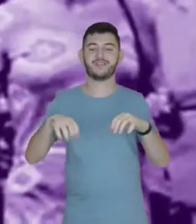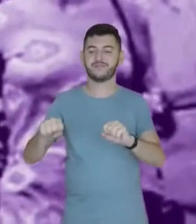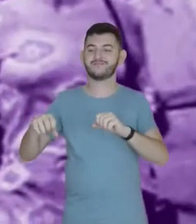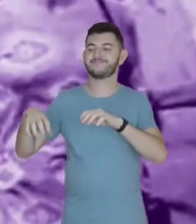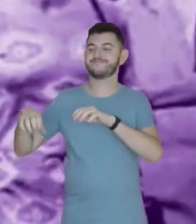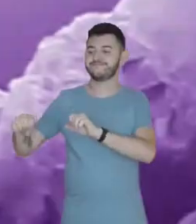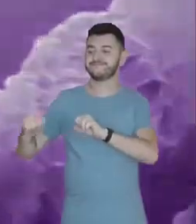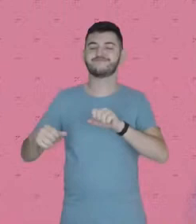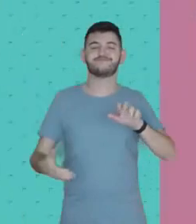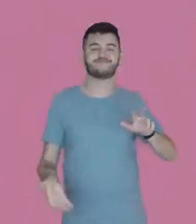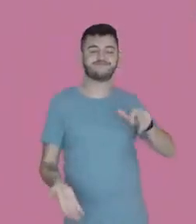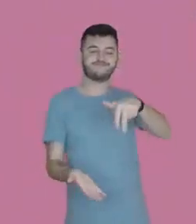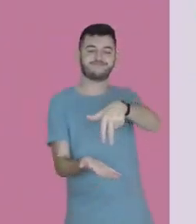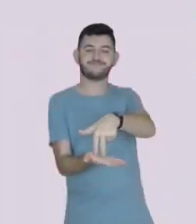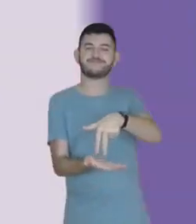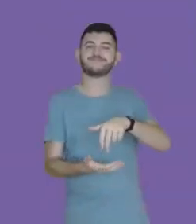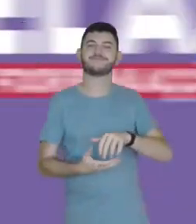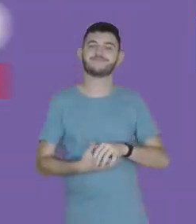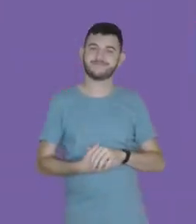de poder.